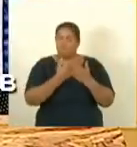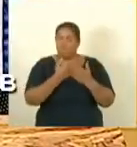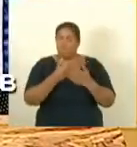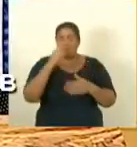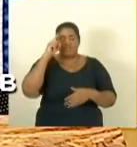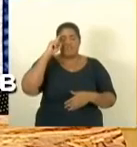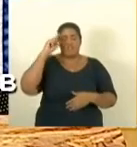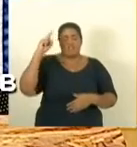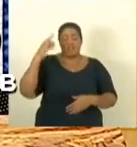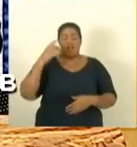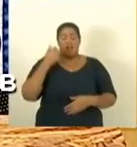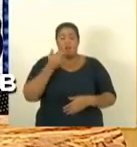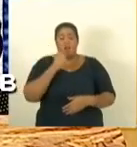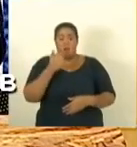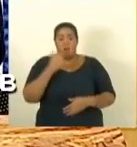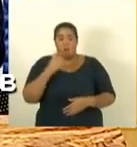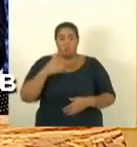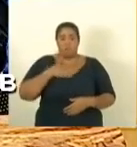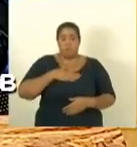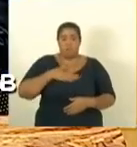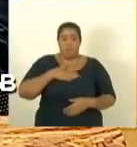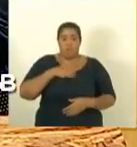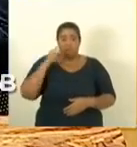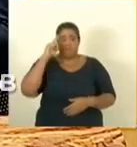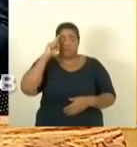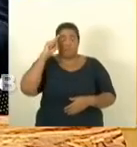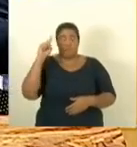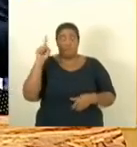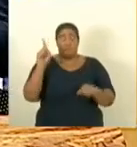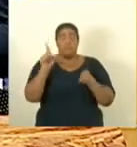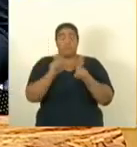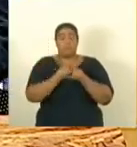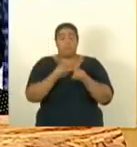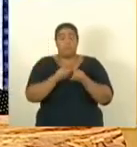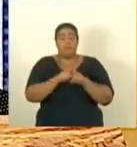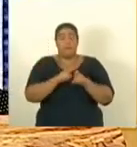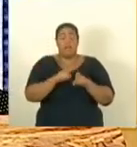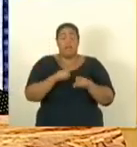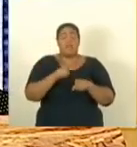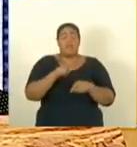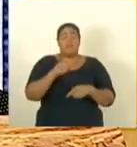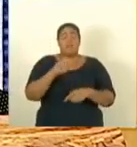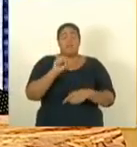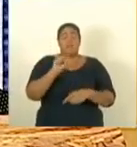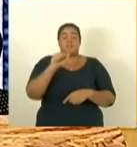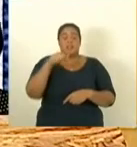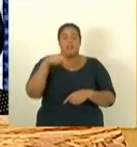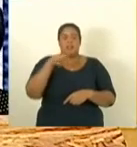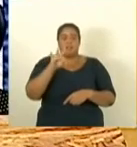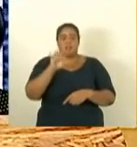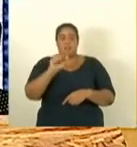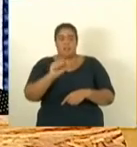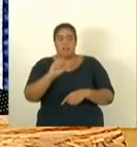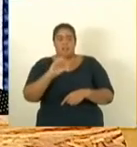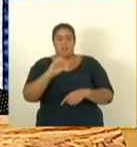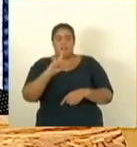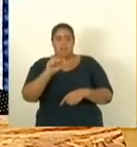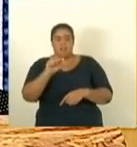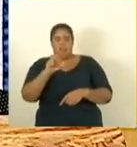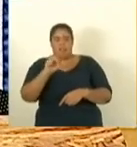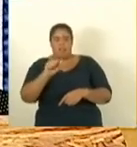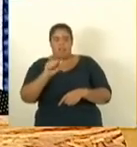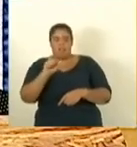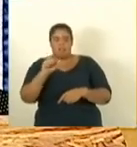que é comemorado o Dia do Estudante, é dia de Santa Clara também, na Igreja Católica. E fazer uma reflexão